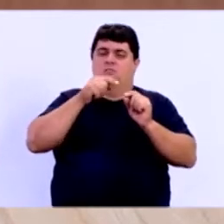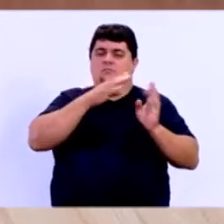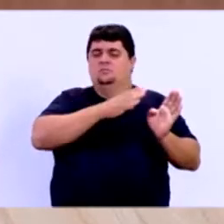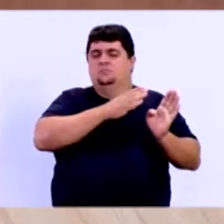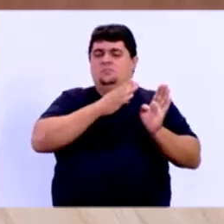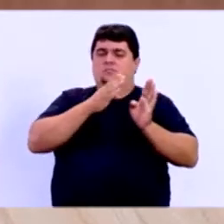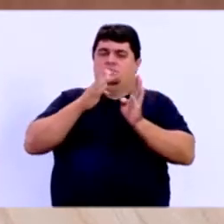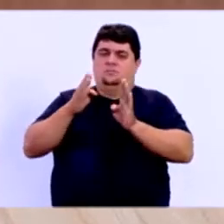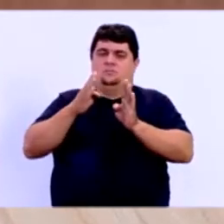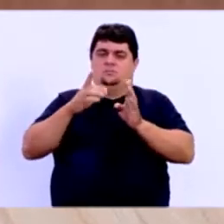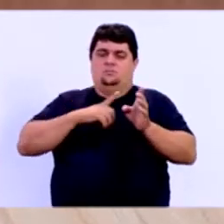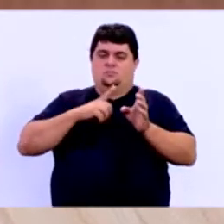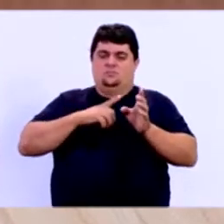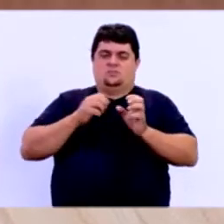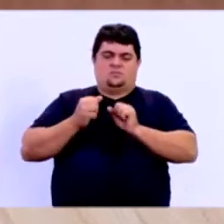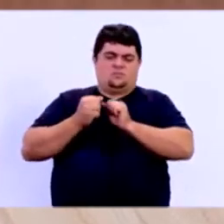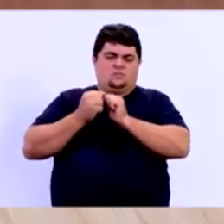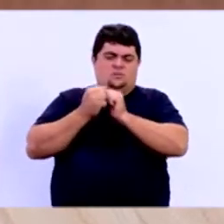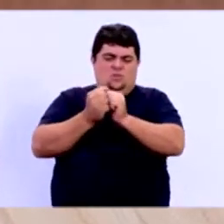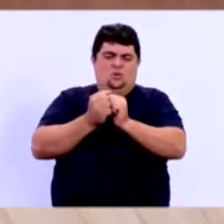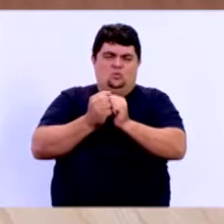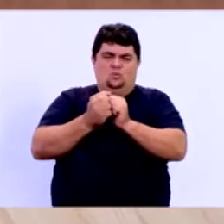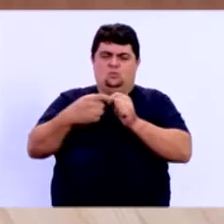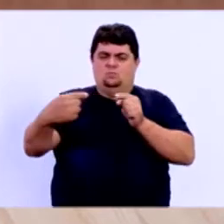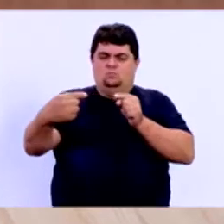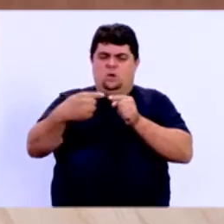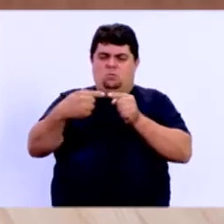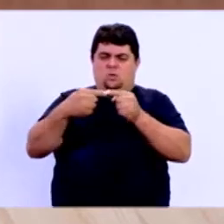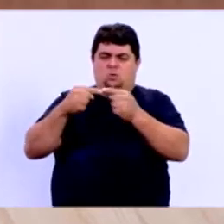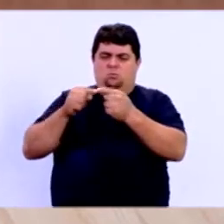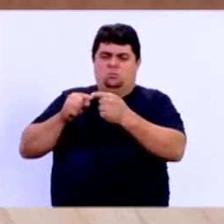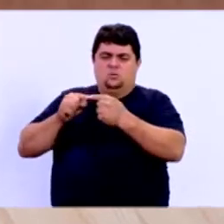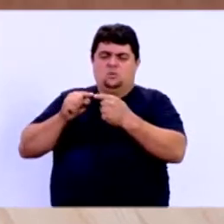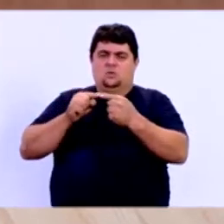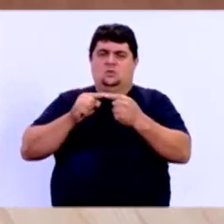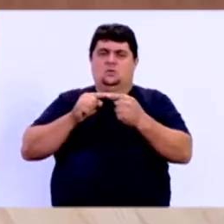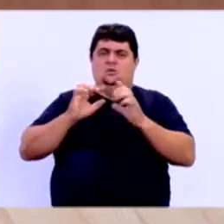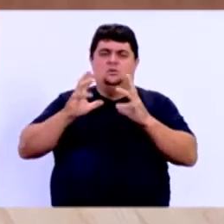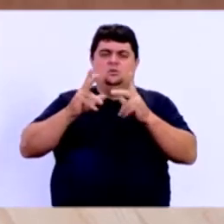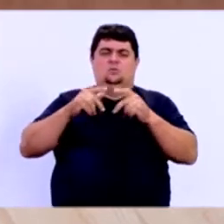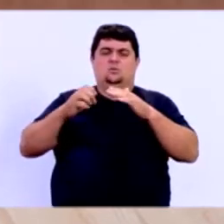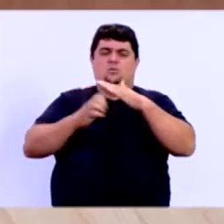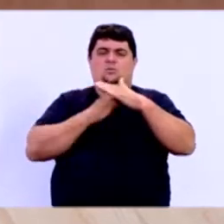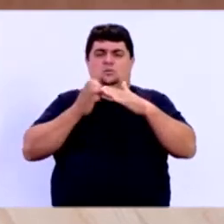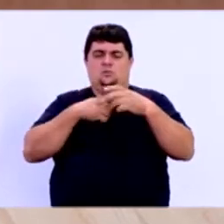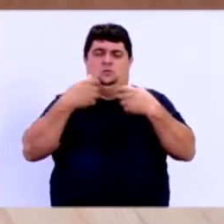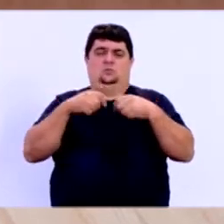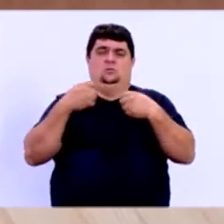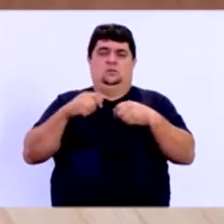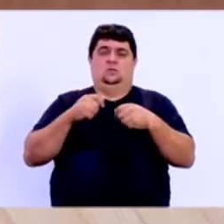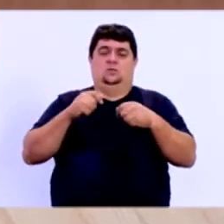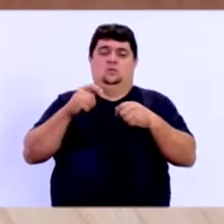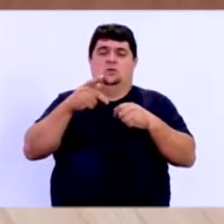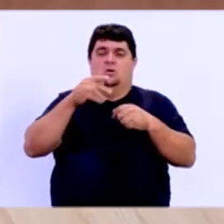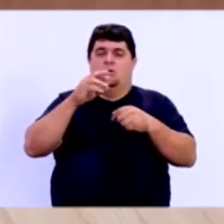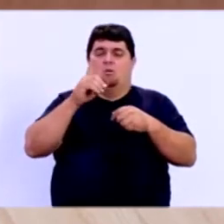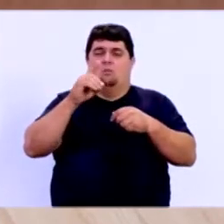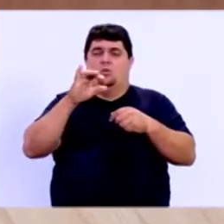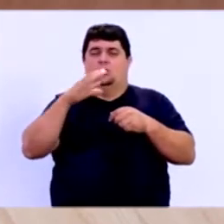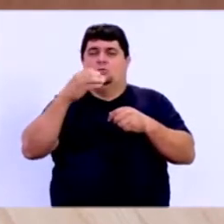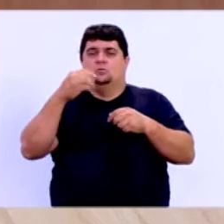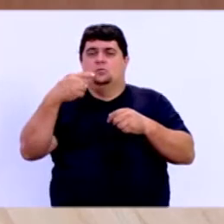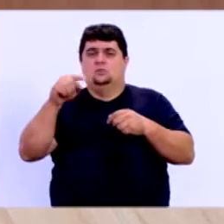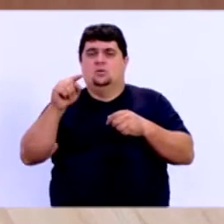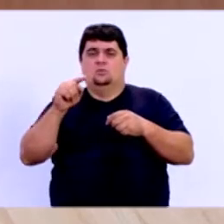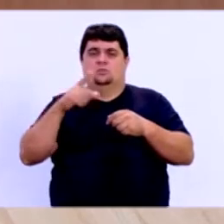está interrelacionado. Toda organização ela deve ter dentro do seu processo de produção o que a gente chama